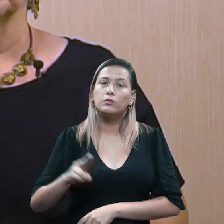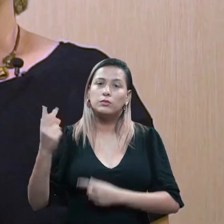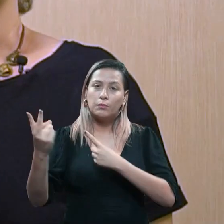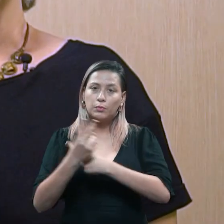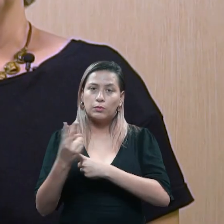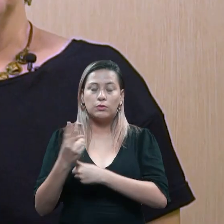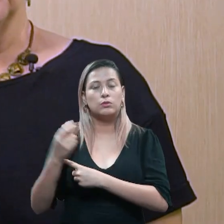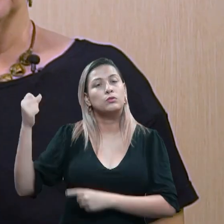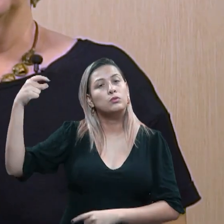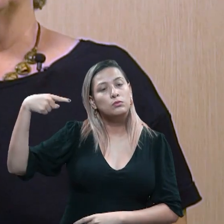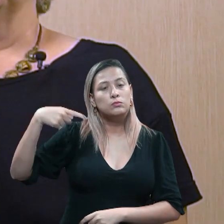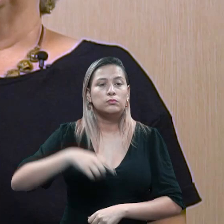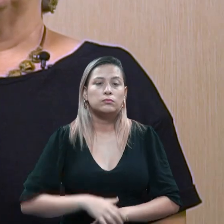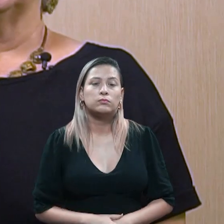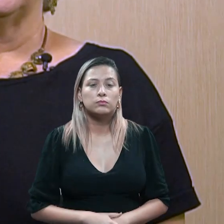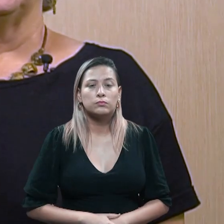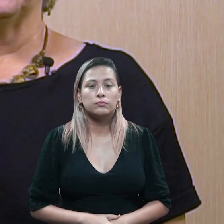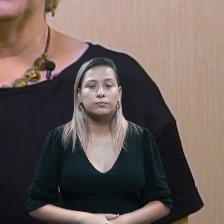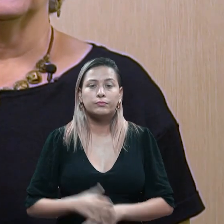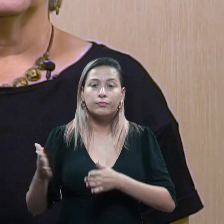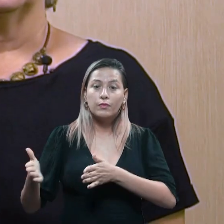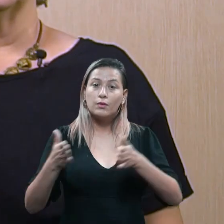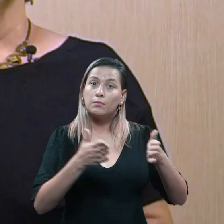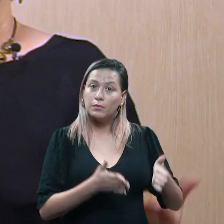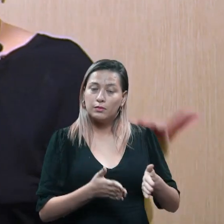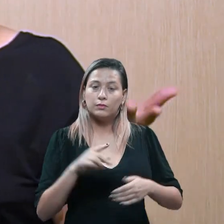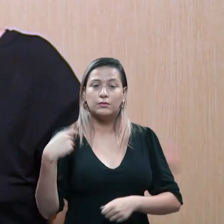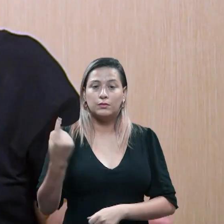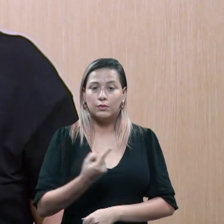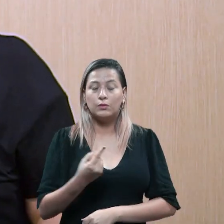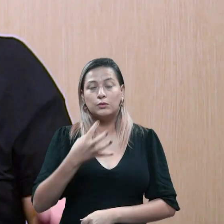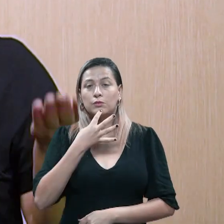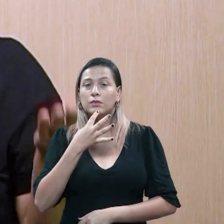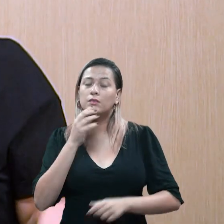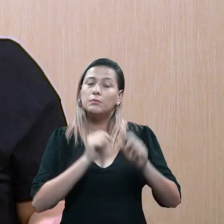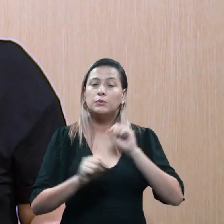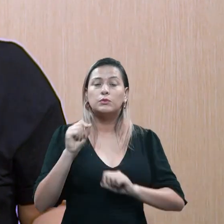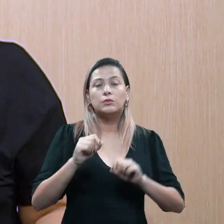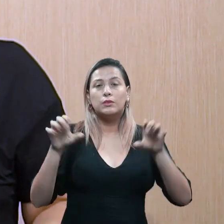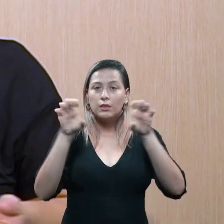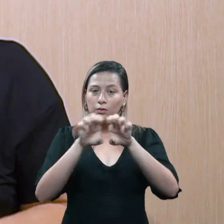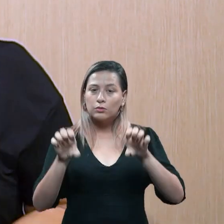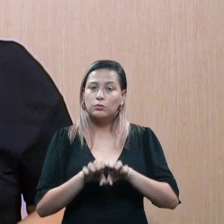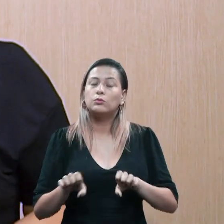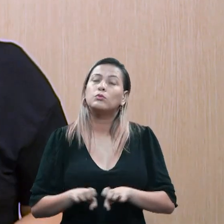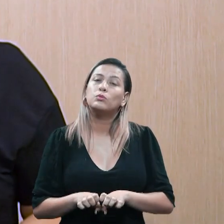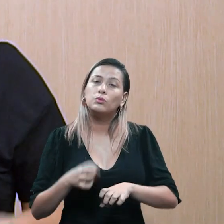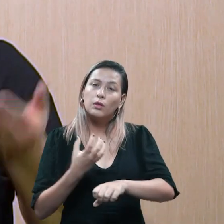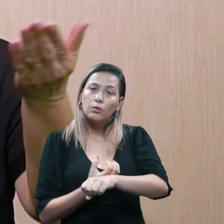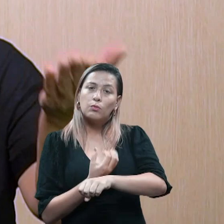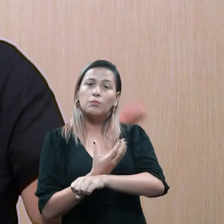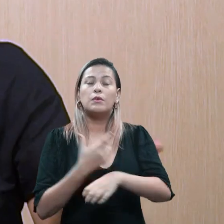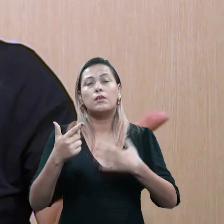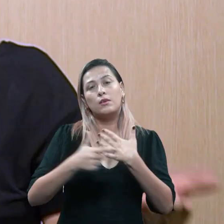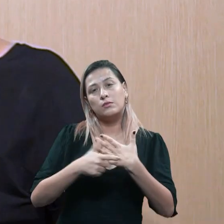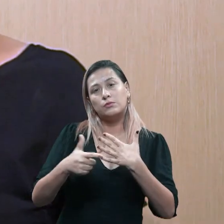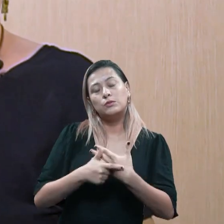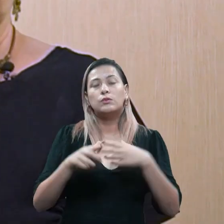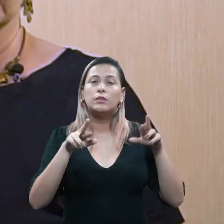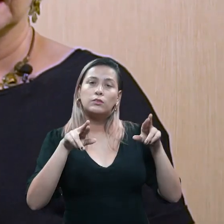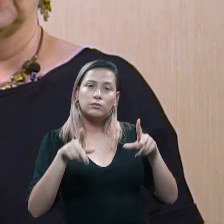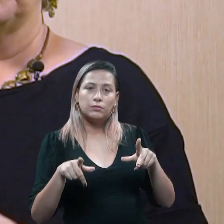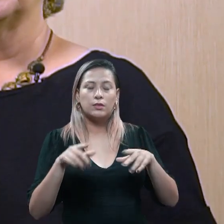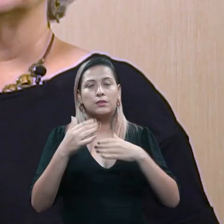solar. No módulo anterior, nós conhecemos a estrutura do pelo e suas funções. Vimos a diferença